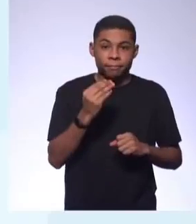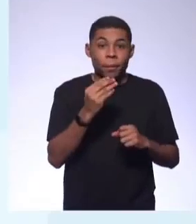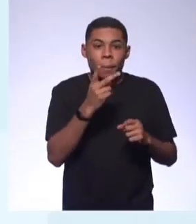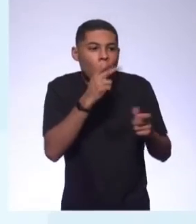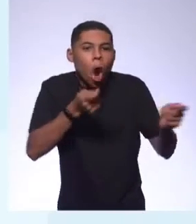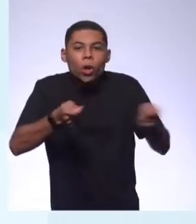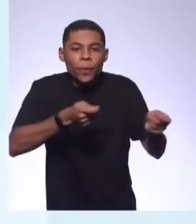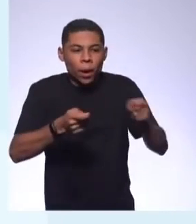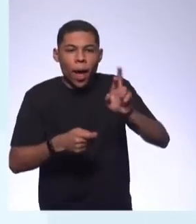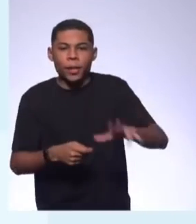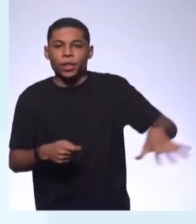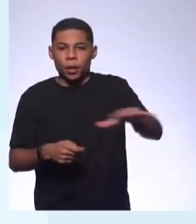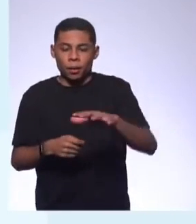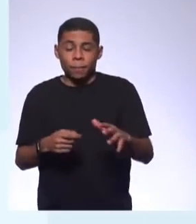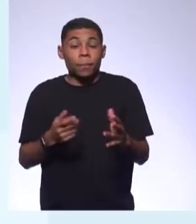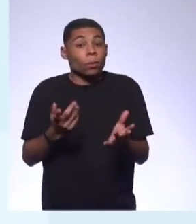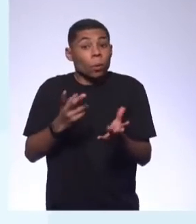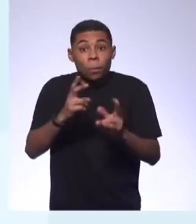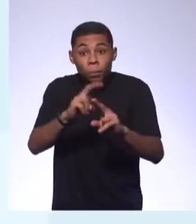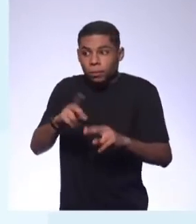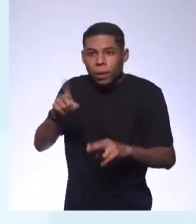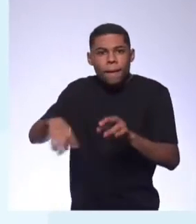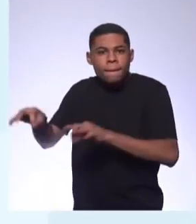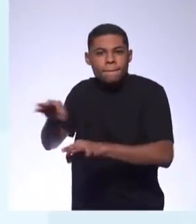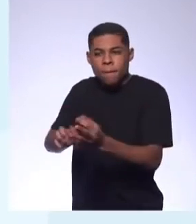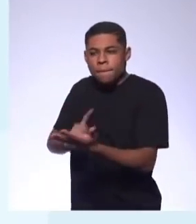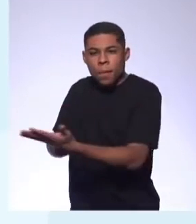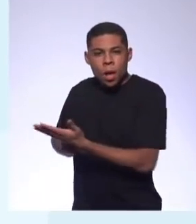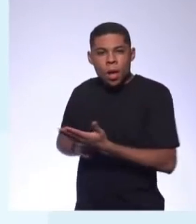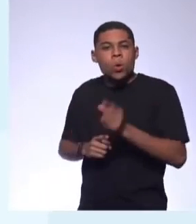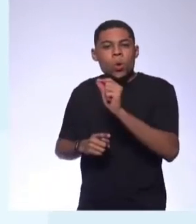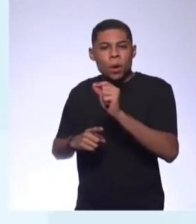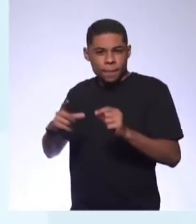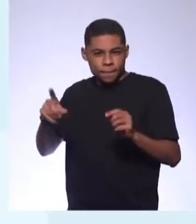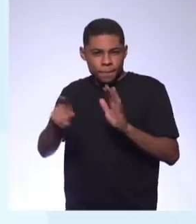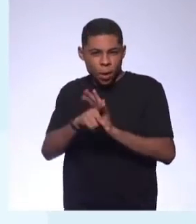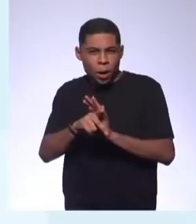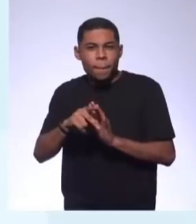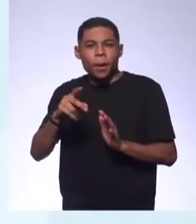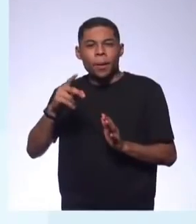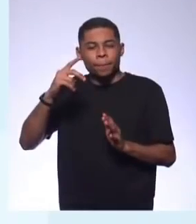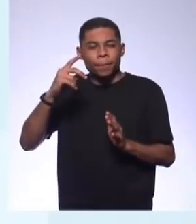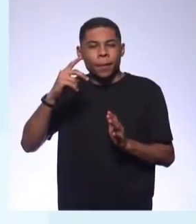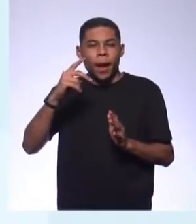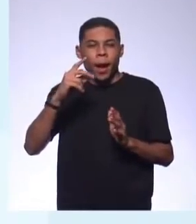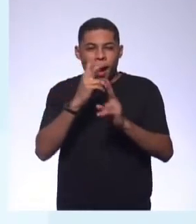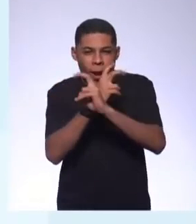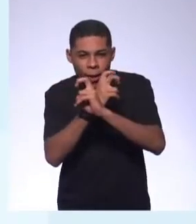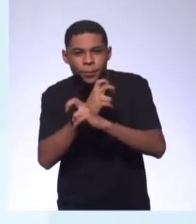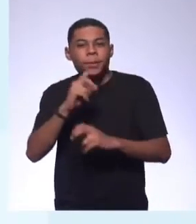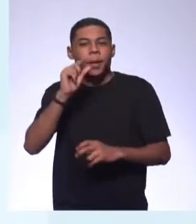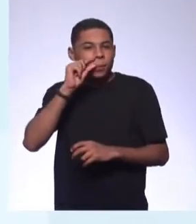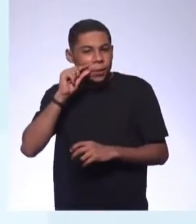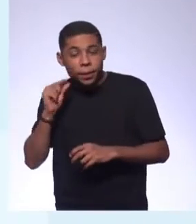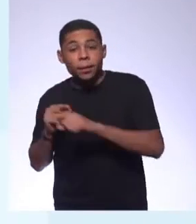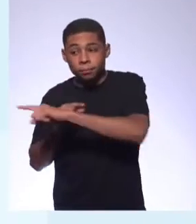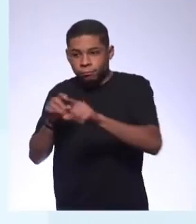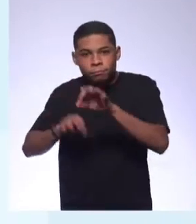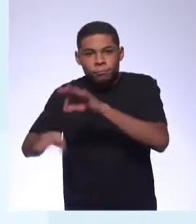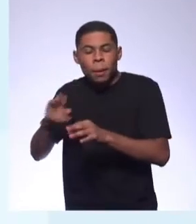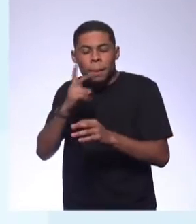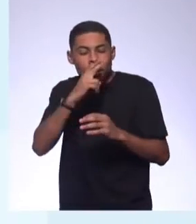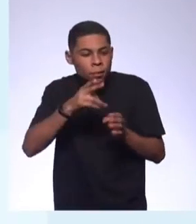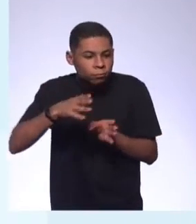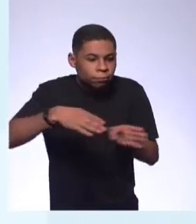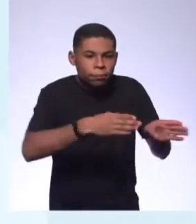E aí existe um plano, tanto da Áustria-Hungria como da Alemanha, de construir uma estrada de